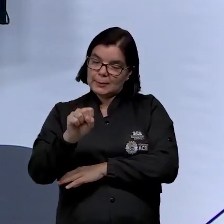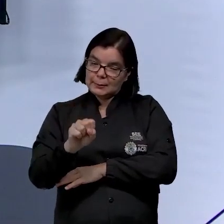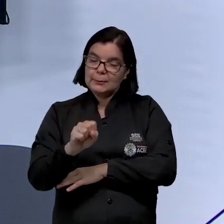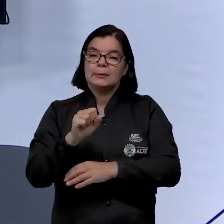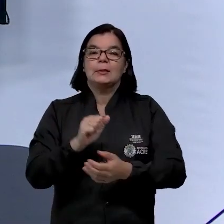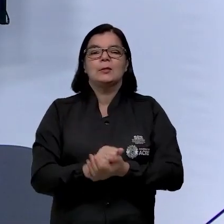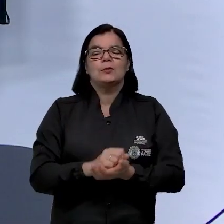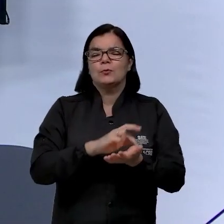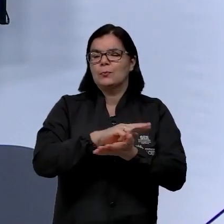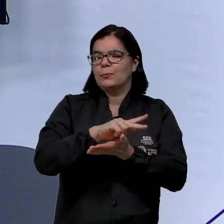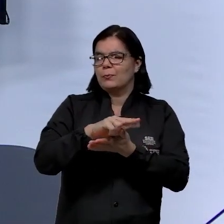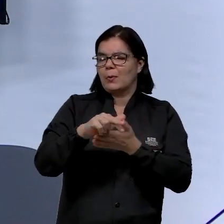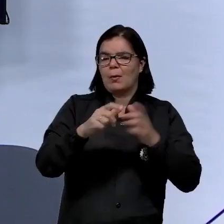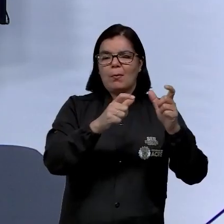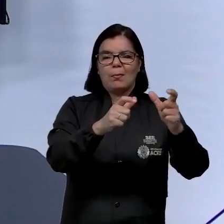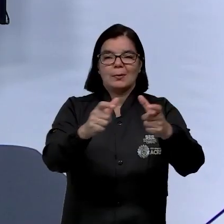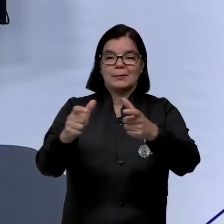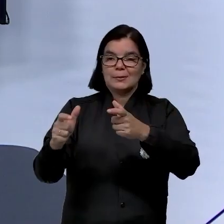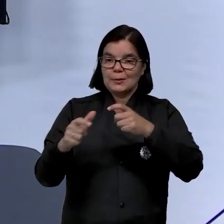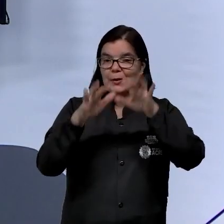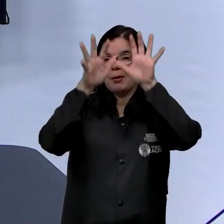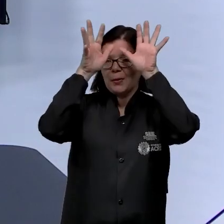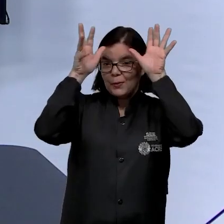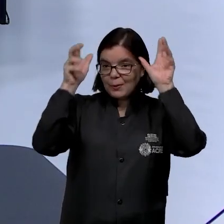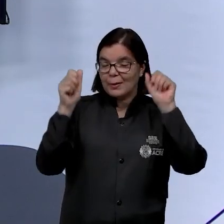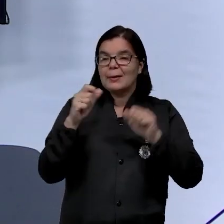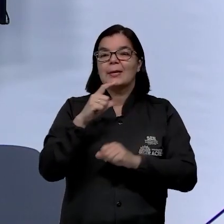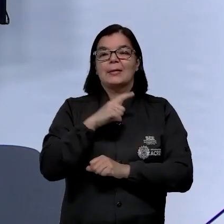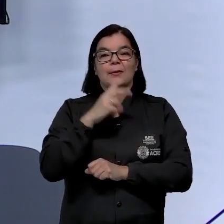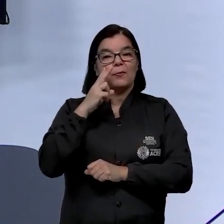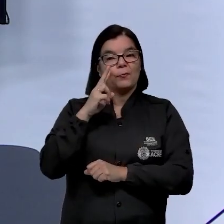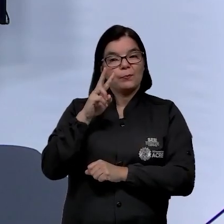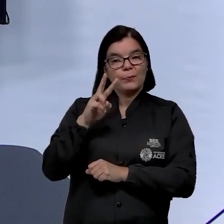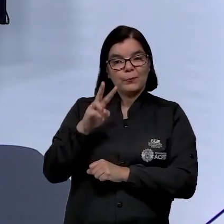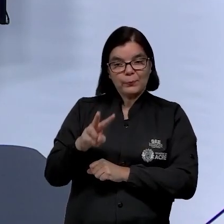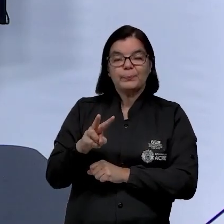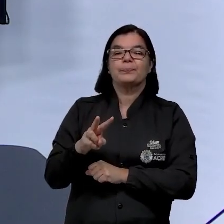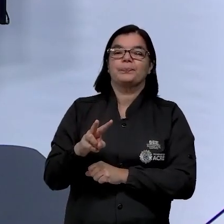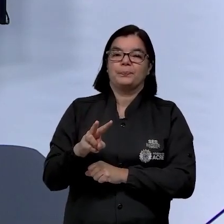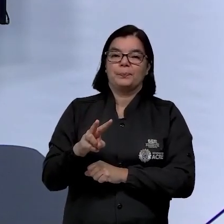em diversos lugares. Aqui em Rio Branco mesmo a gente vê